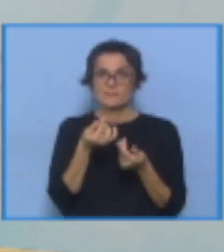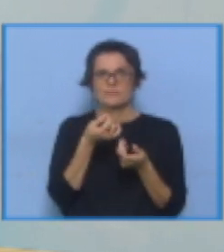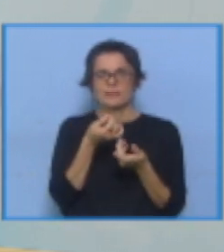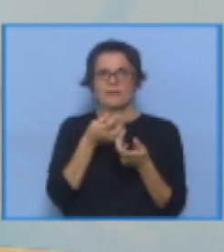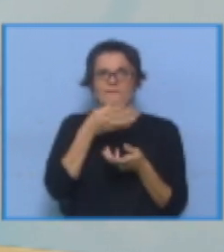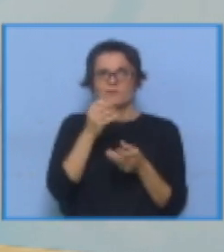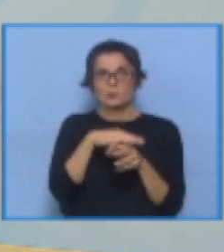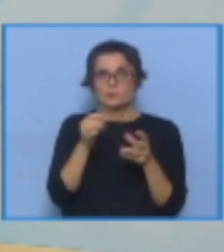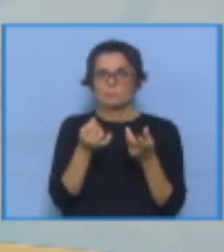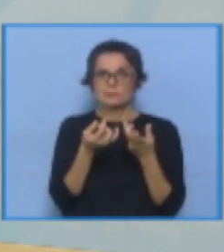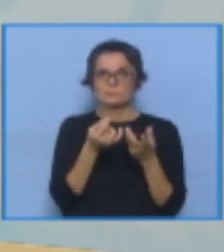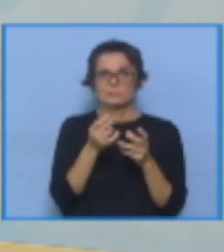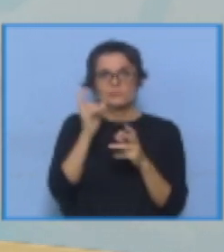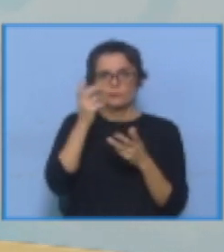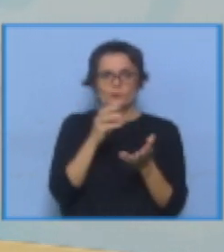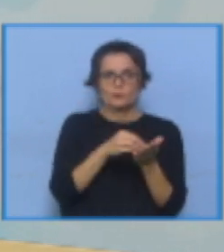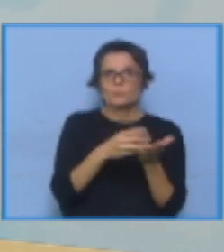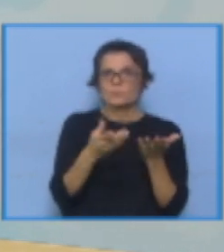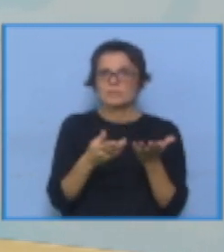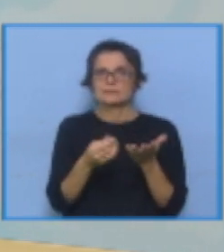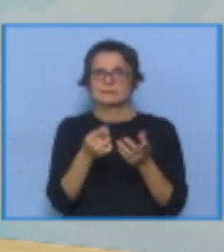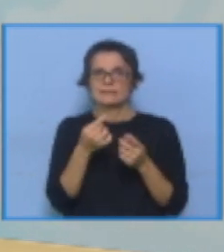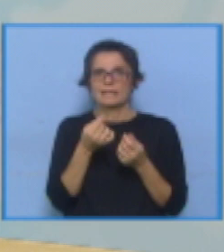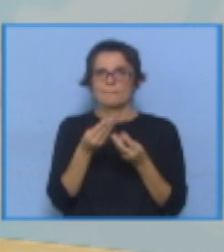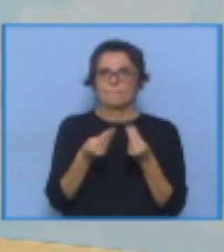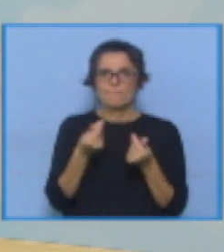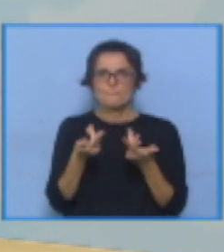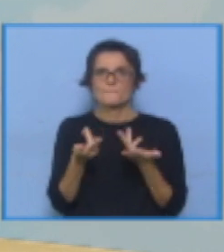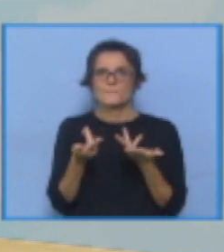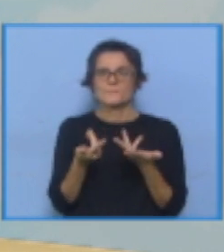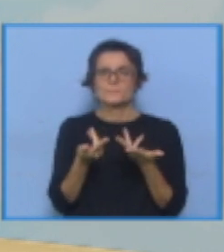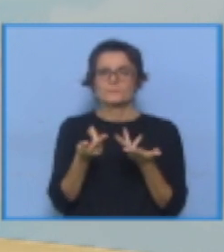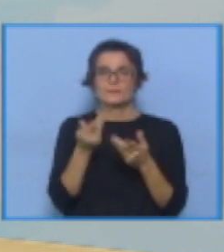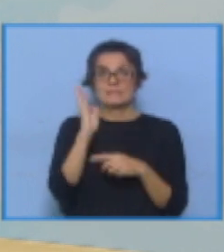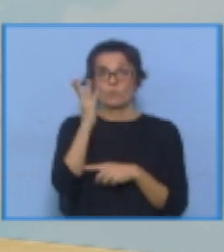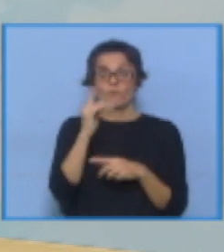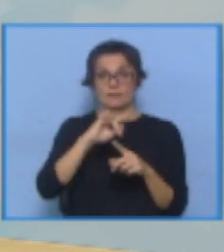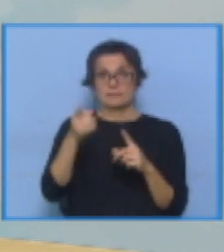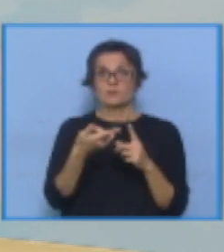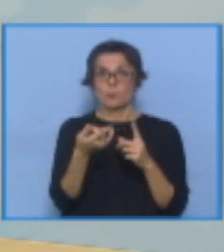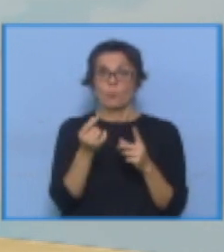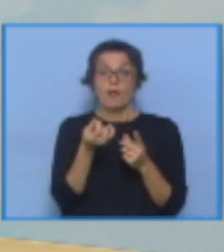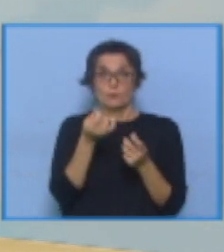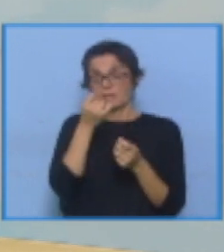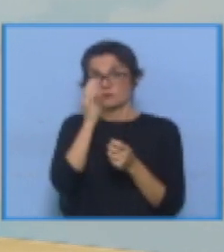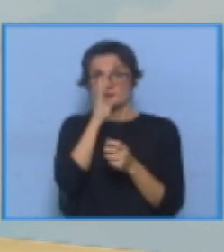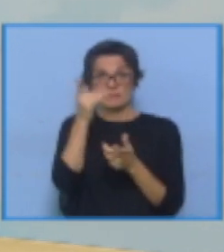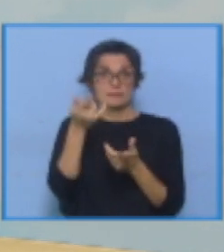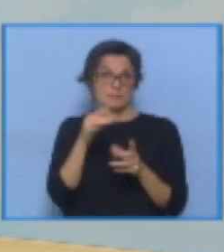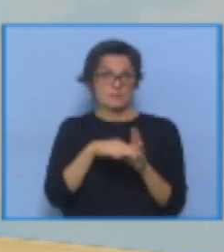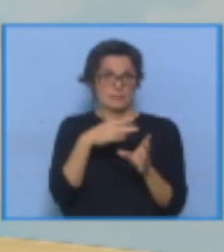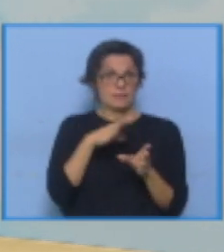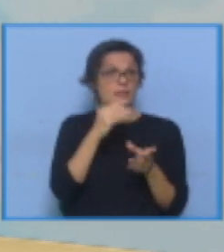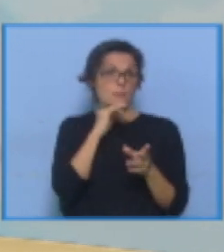cabo, desta conferência anual. E quem quiser, basta passar então pelo Centro